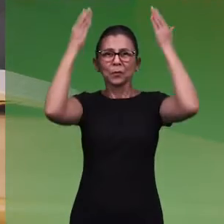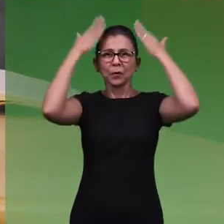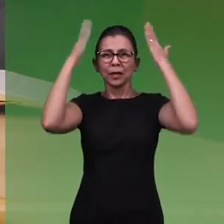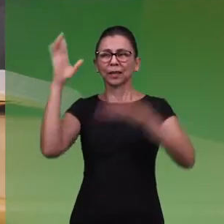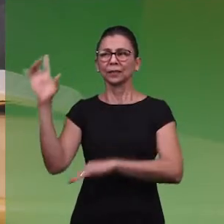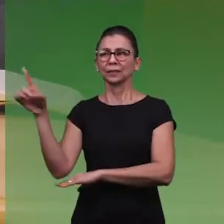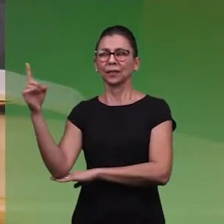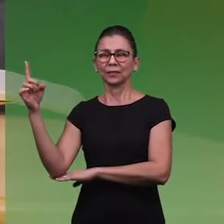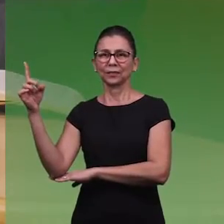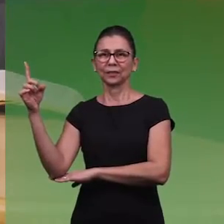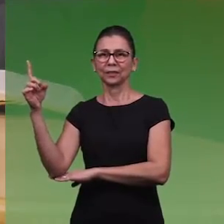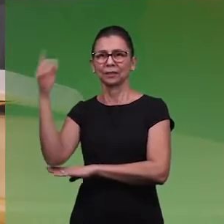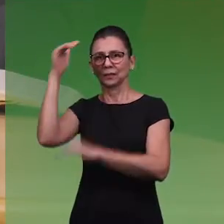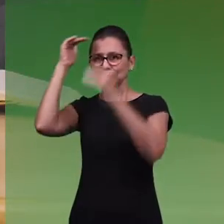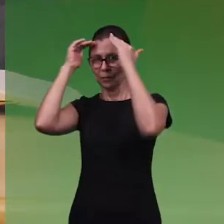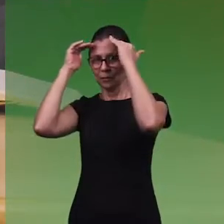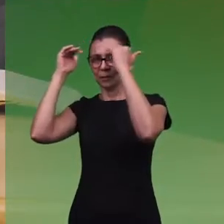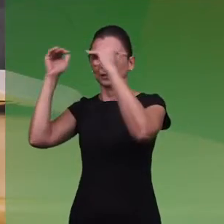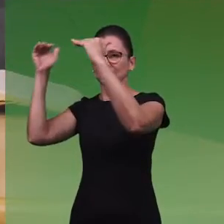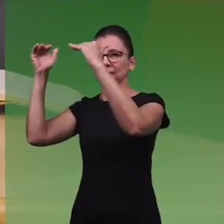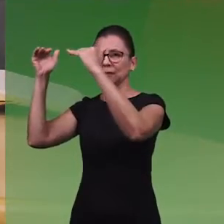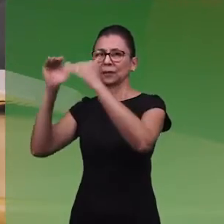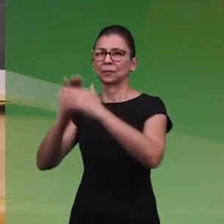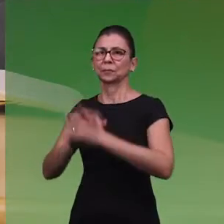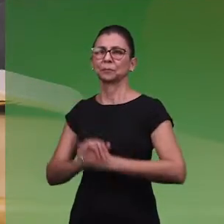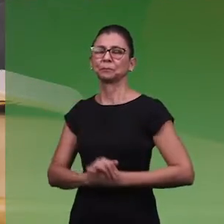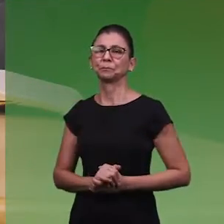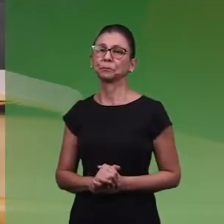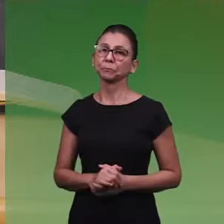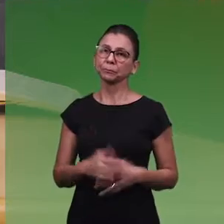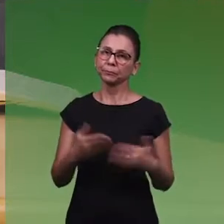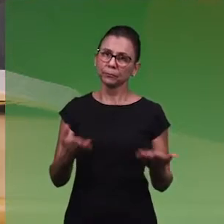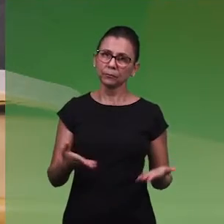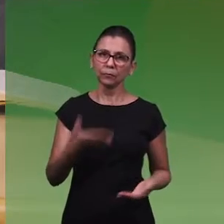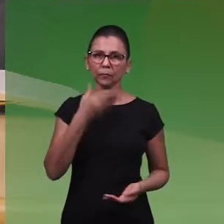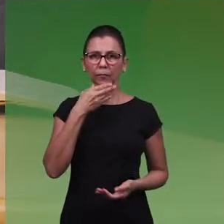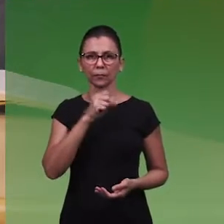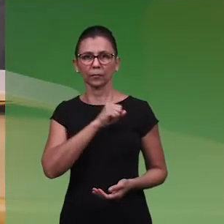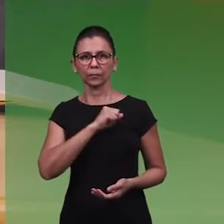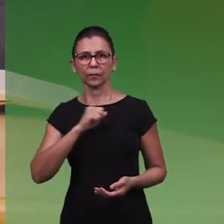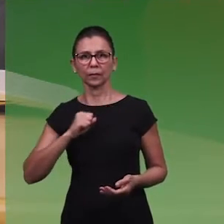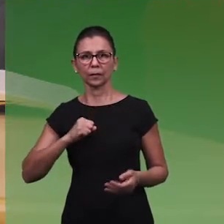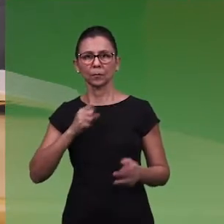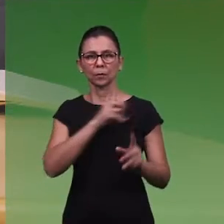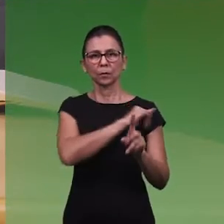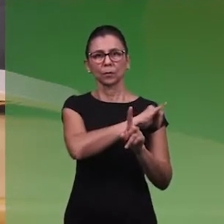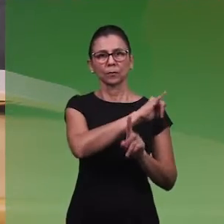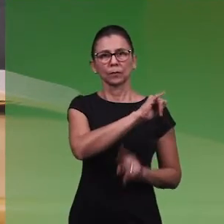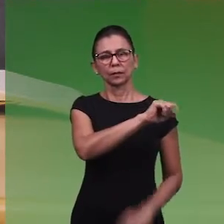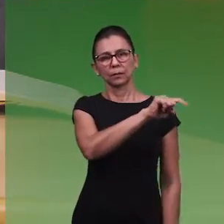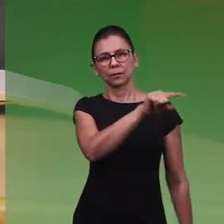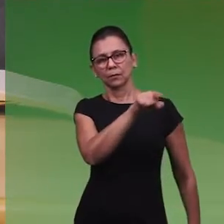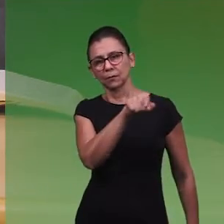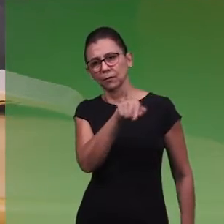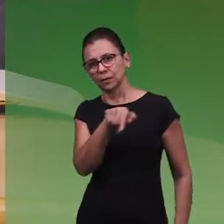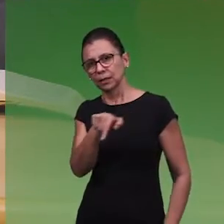que seria Davi. Então vai Samuel à casa de Jessé, o